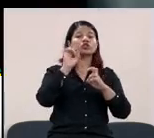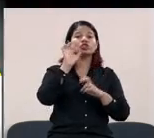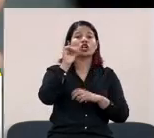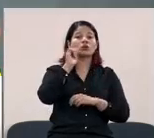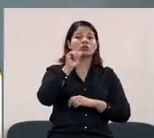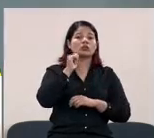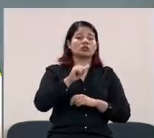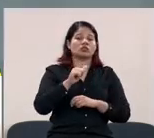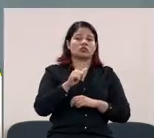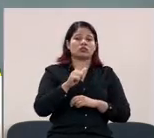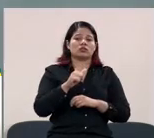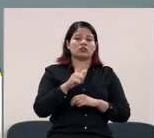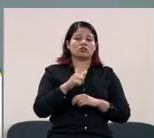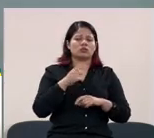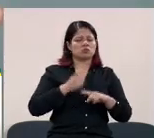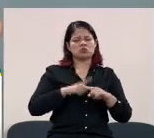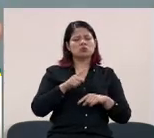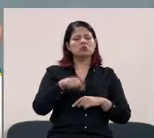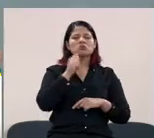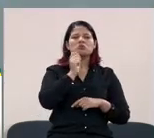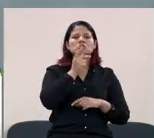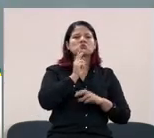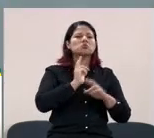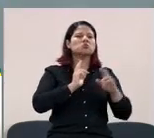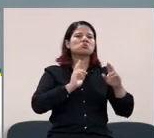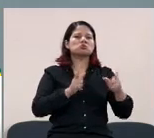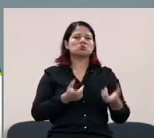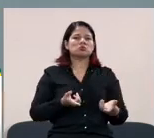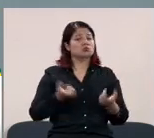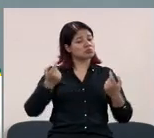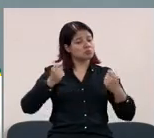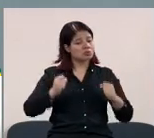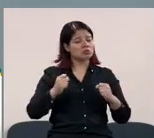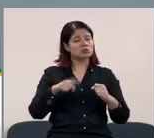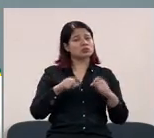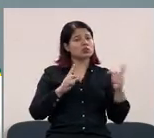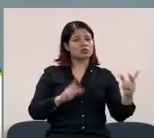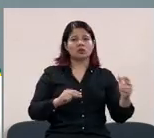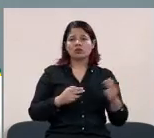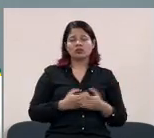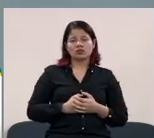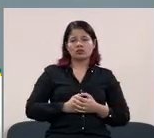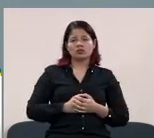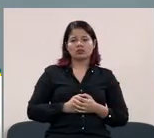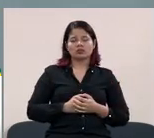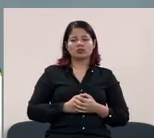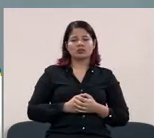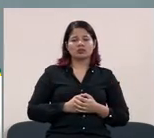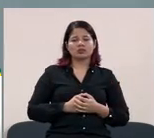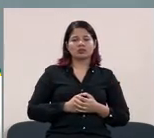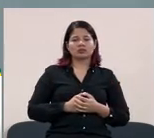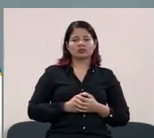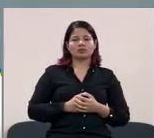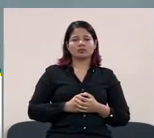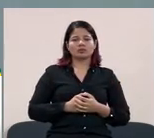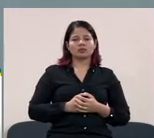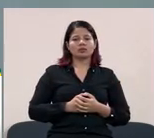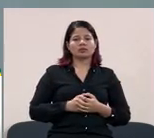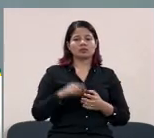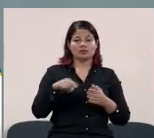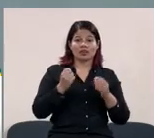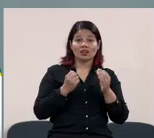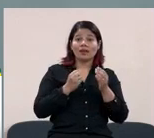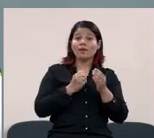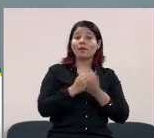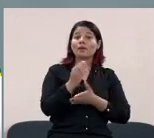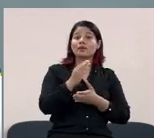que no Amapá nós não podemos também ter? Por que não? Né? Inclusive, essa iniciativa foi em Santa